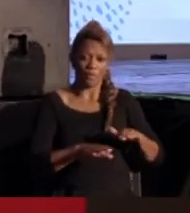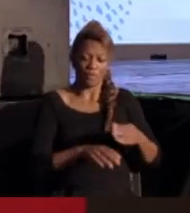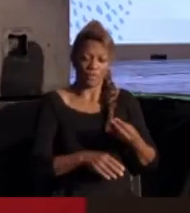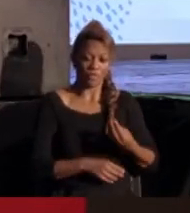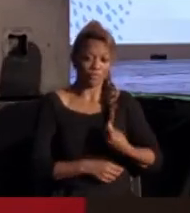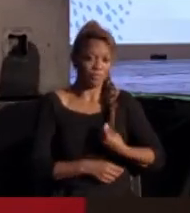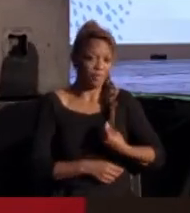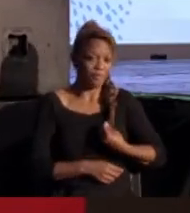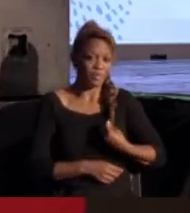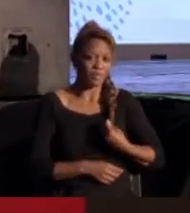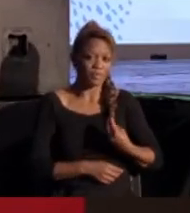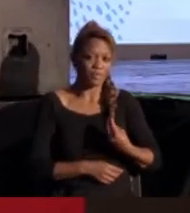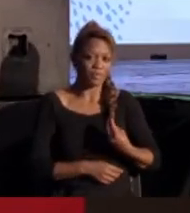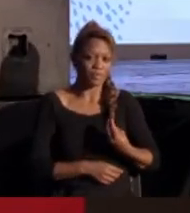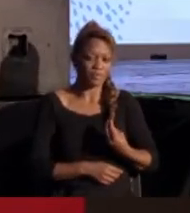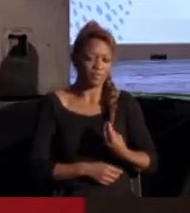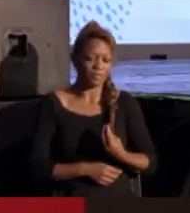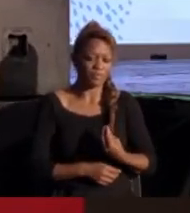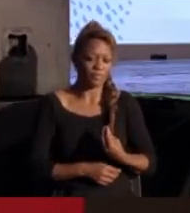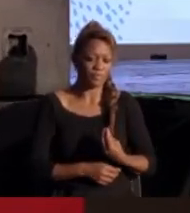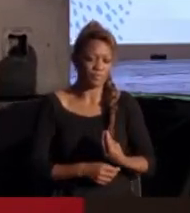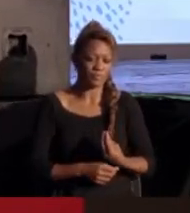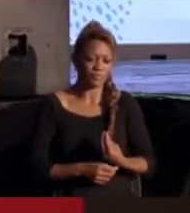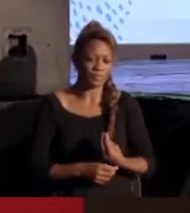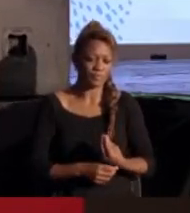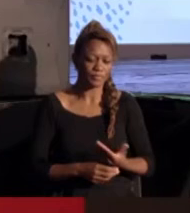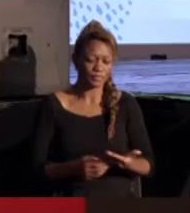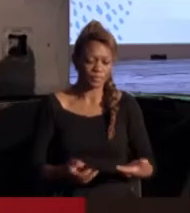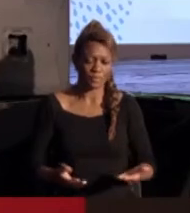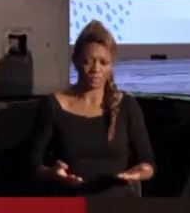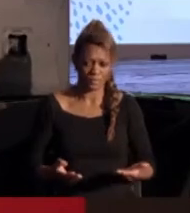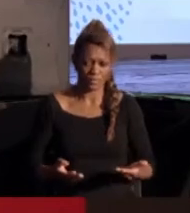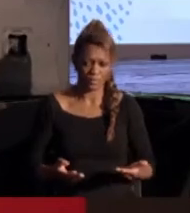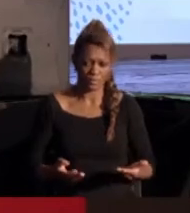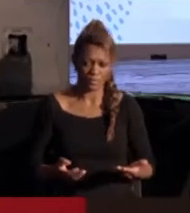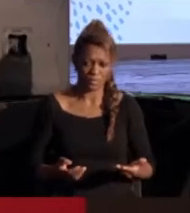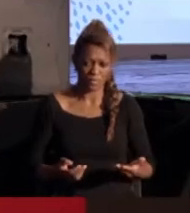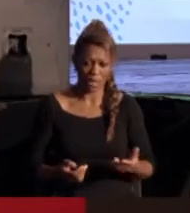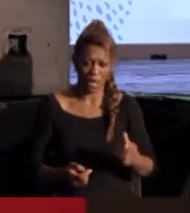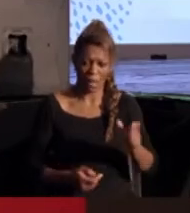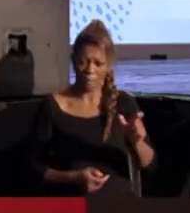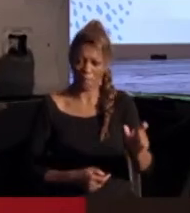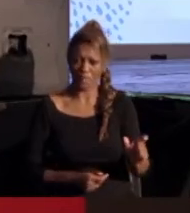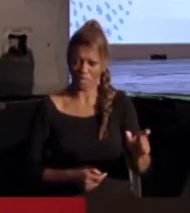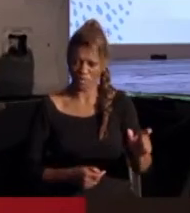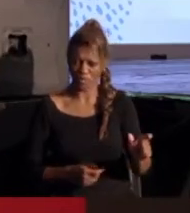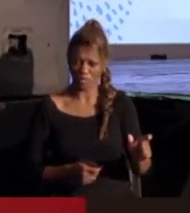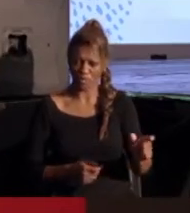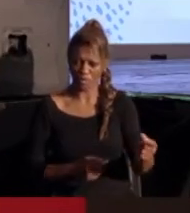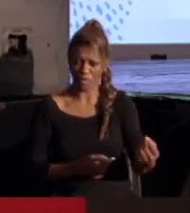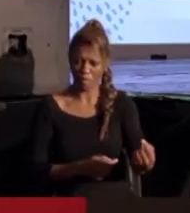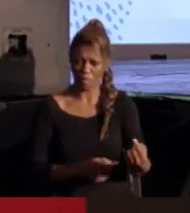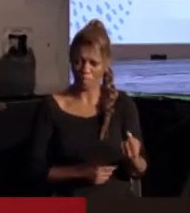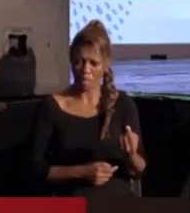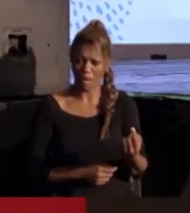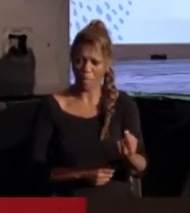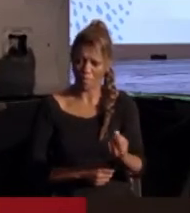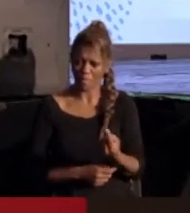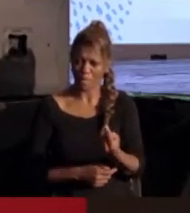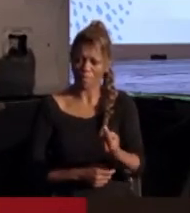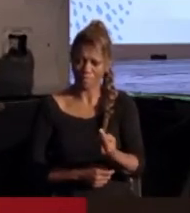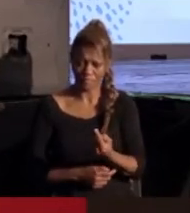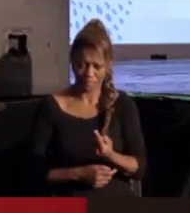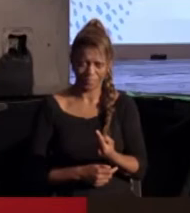mas em certo sentido sim, né? De pacientes iniciantes que se incomodaram com a minha